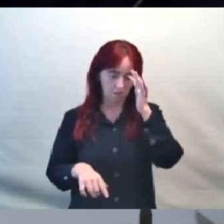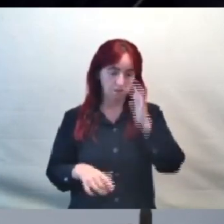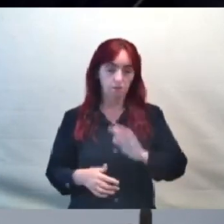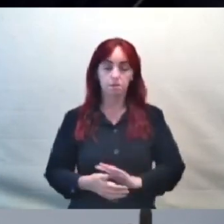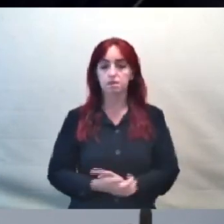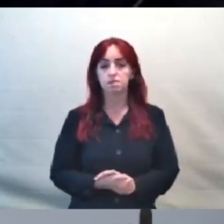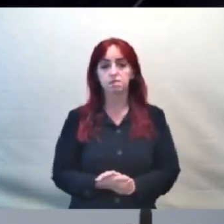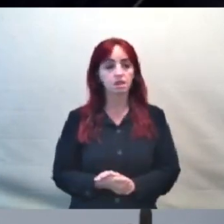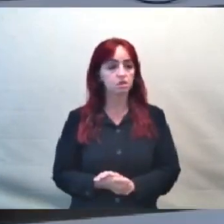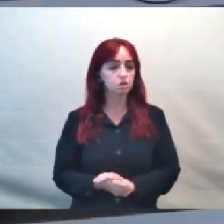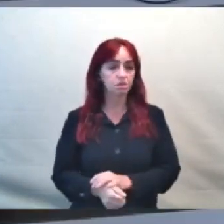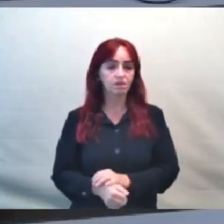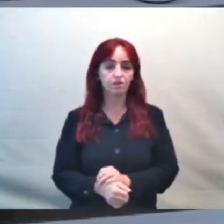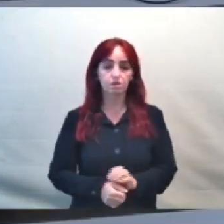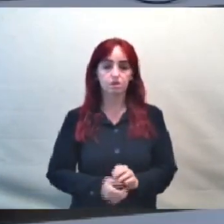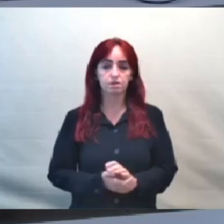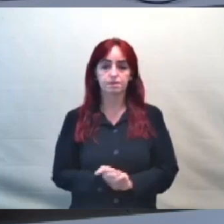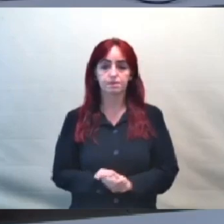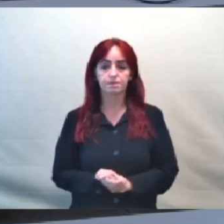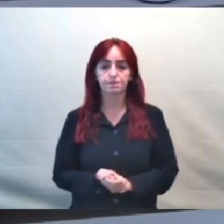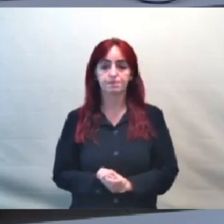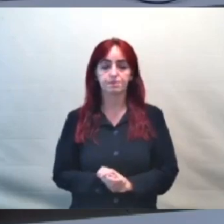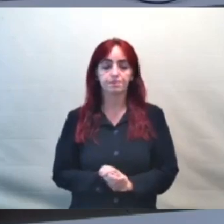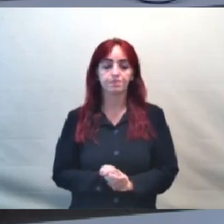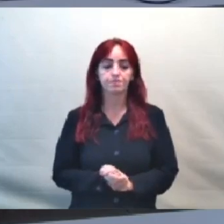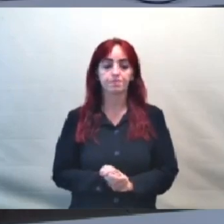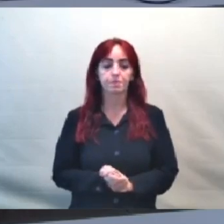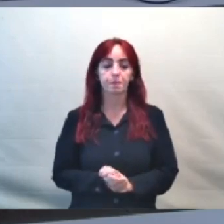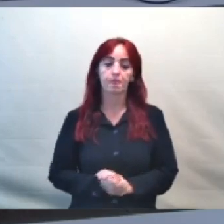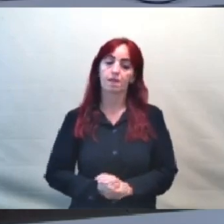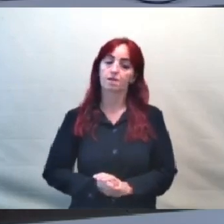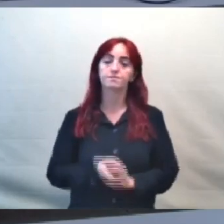Uma palavra, por gentileza. Boa tarde.